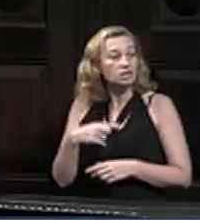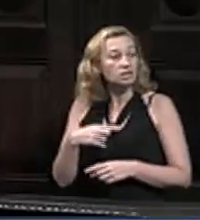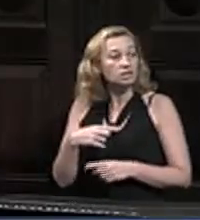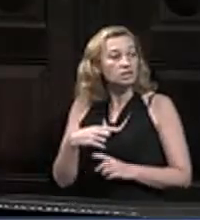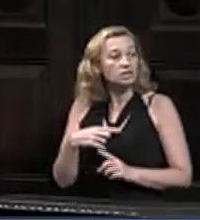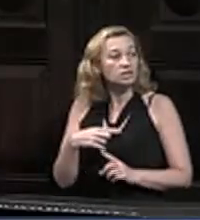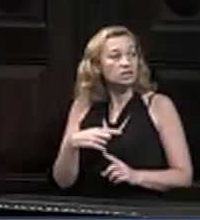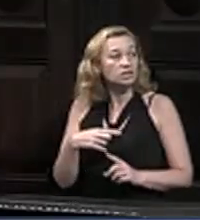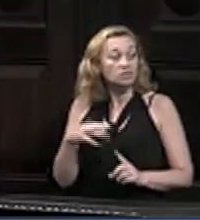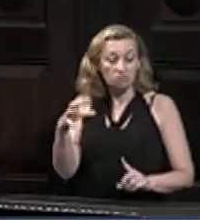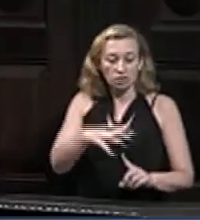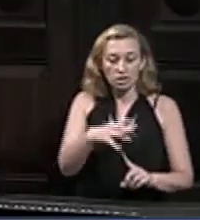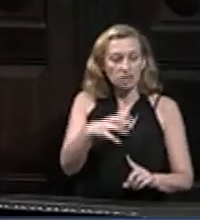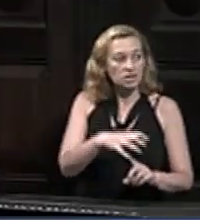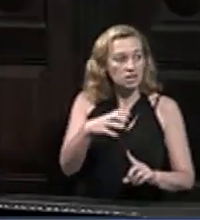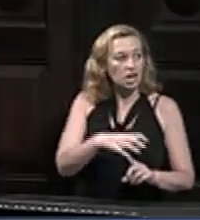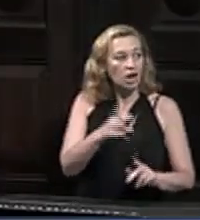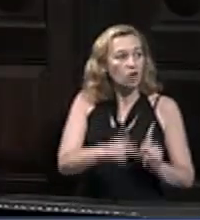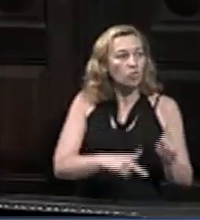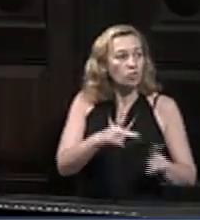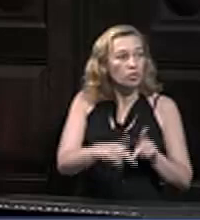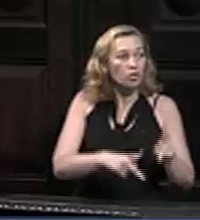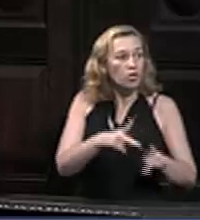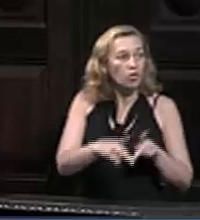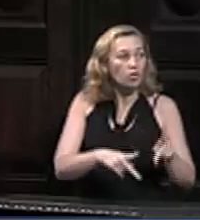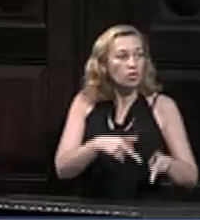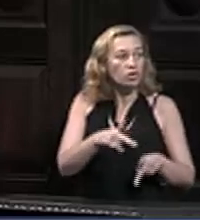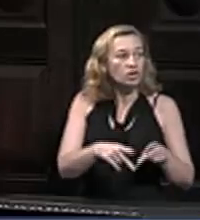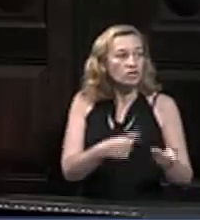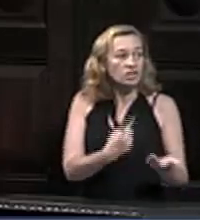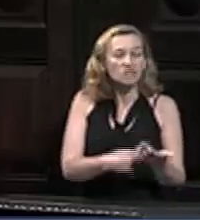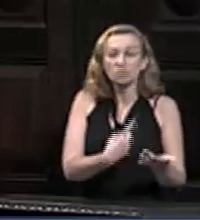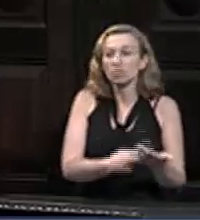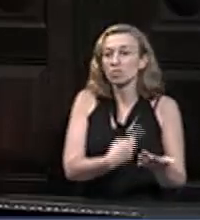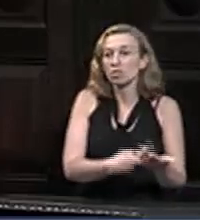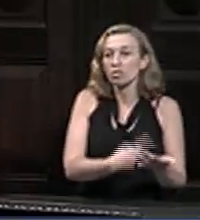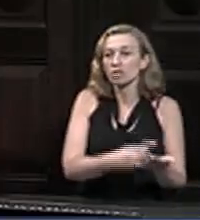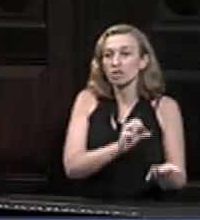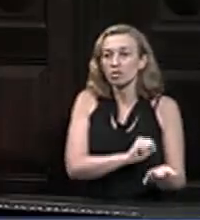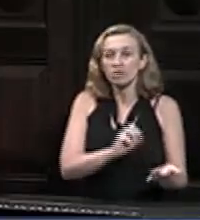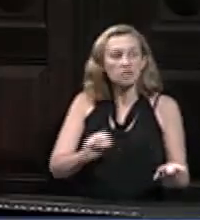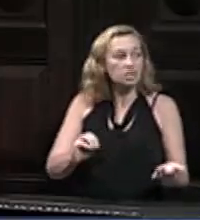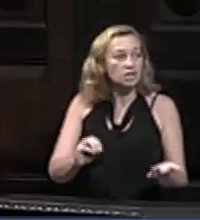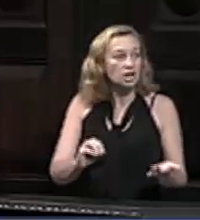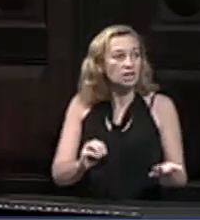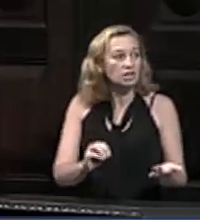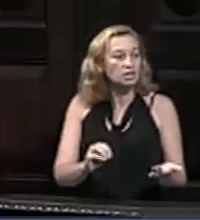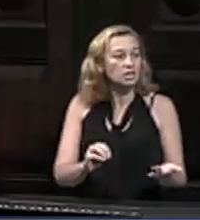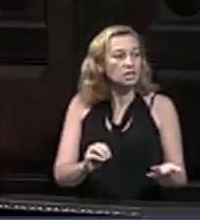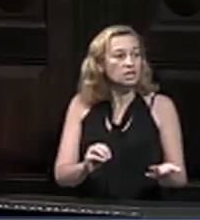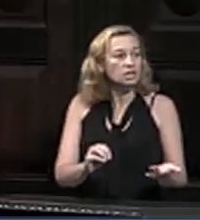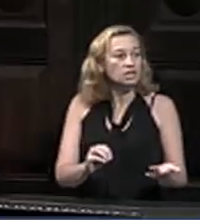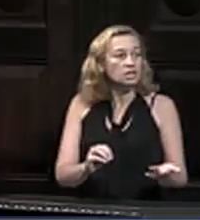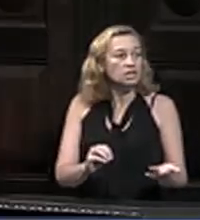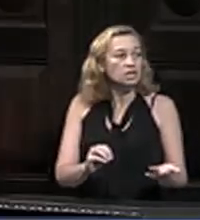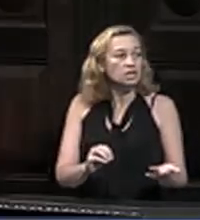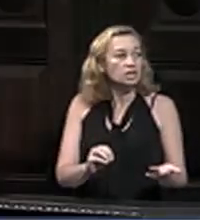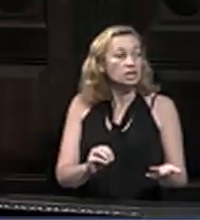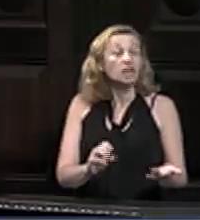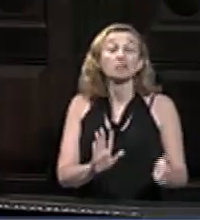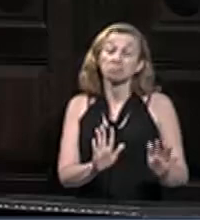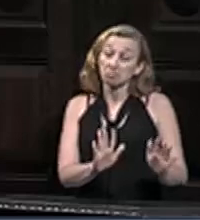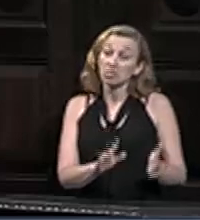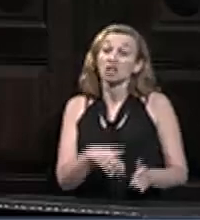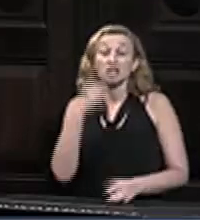que são os mais nocivos. Vai lá, faz um acordo de R$800, vai lá, faz um acordo. Aliás,